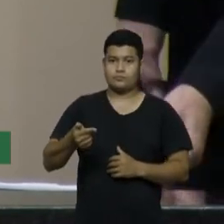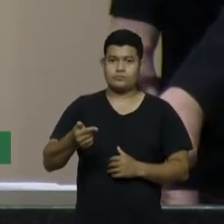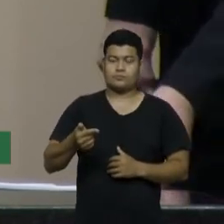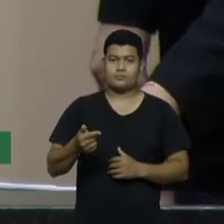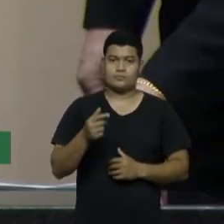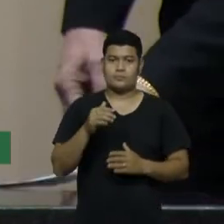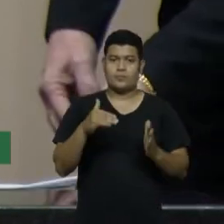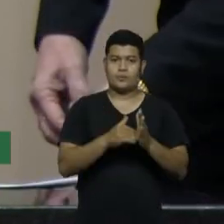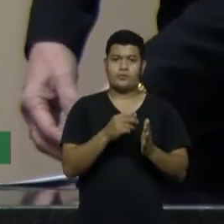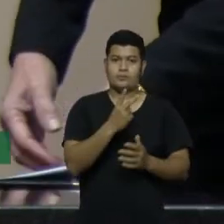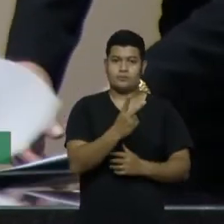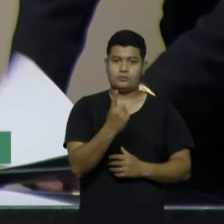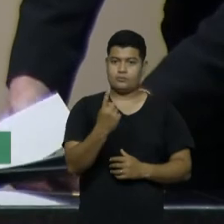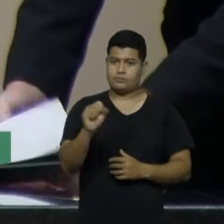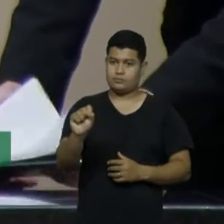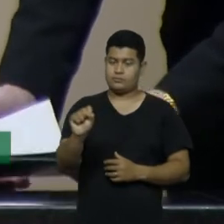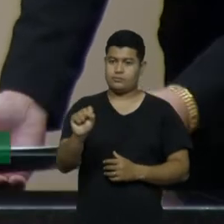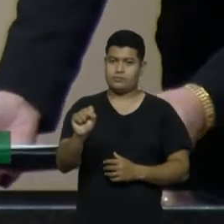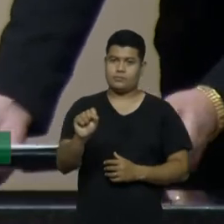218.